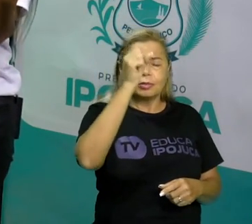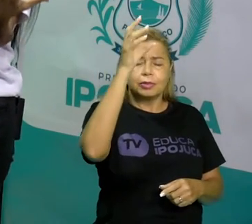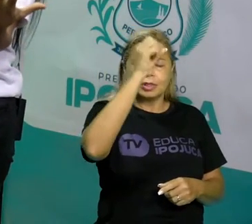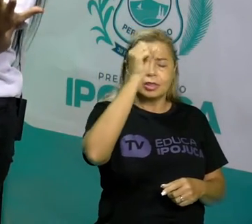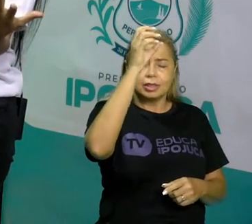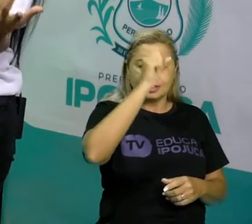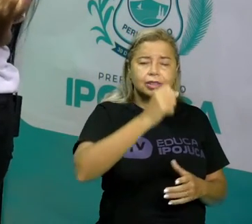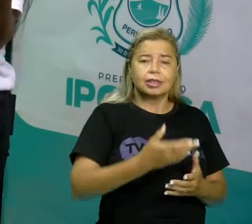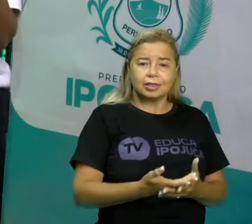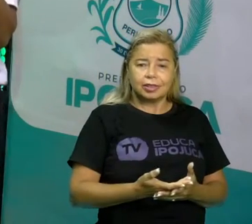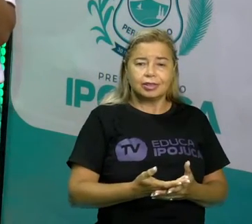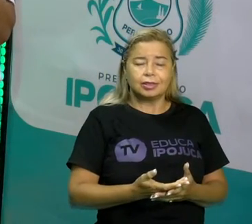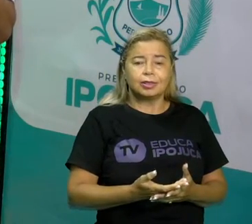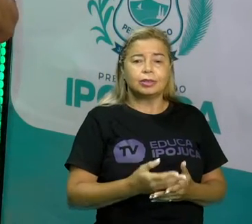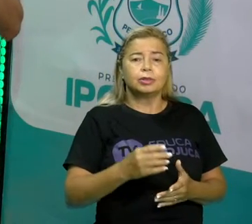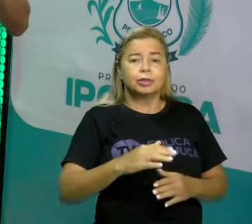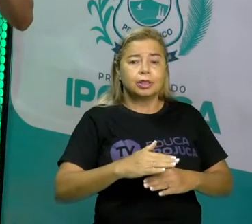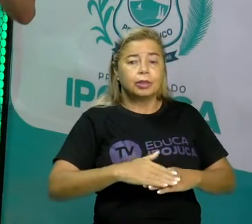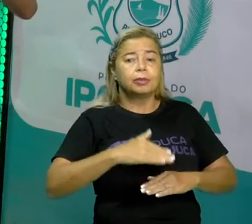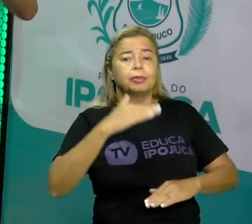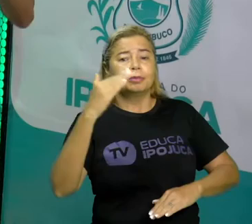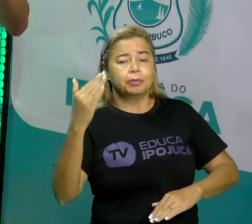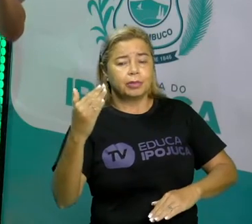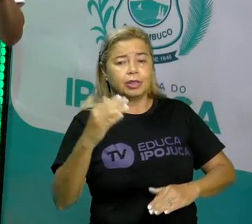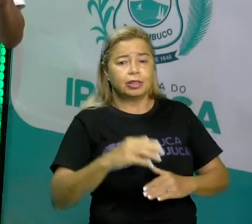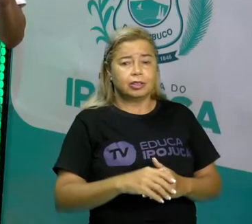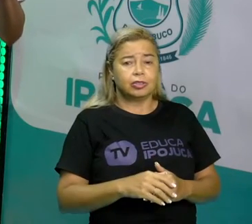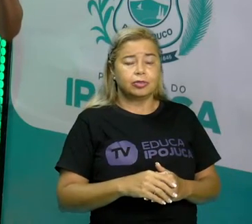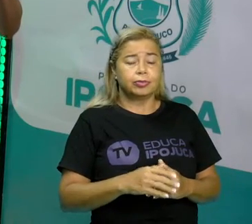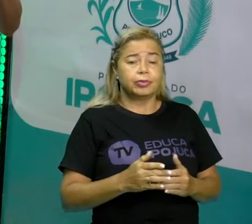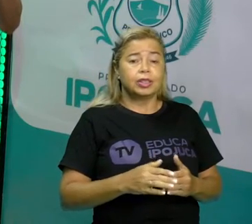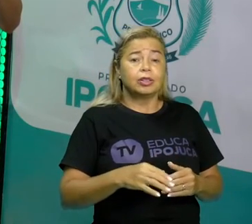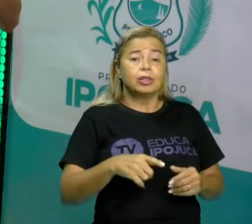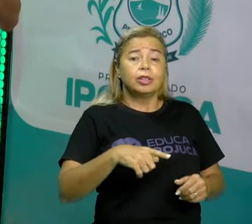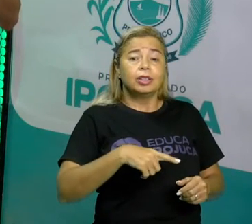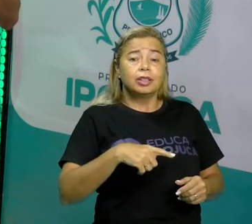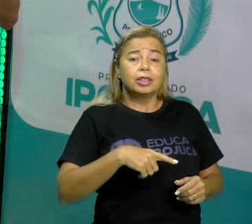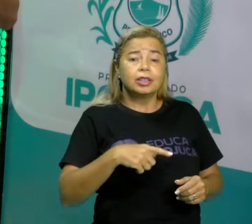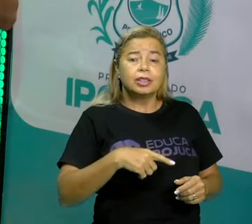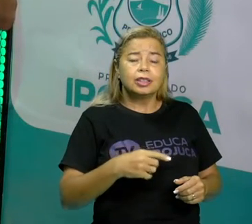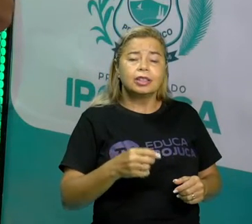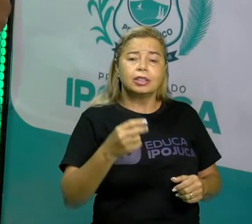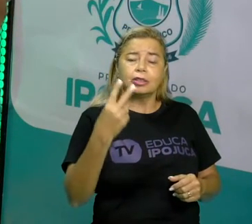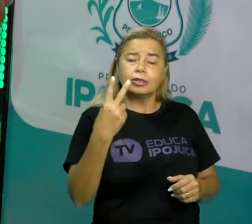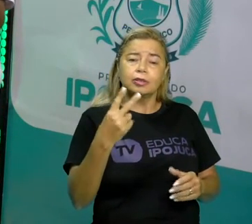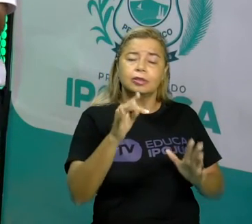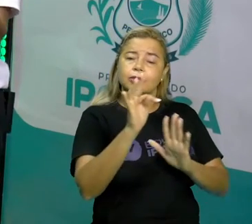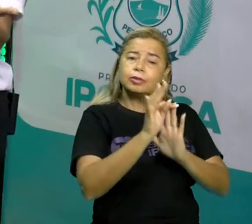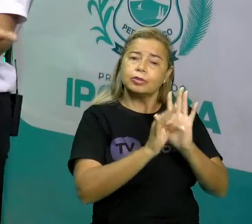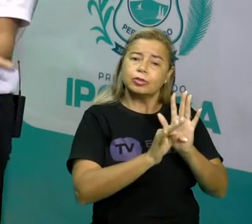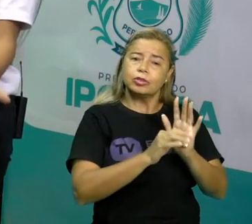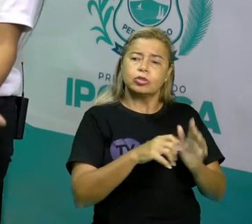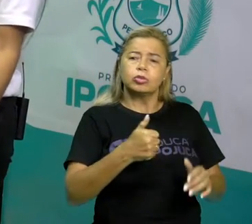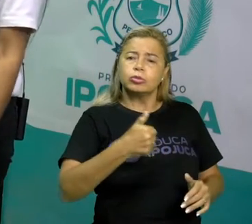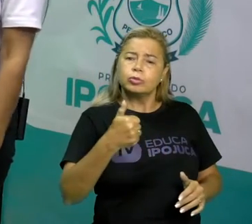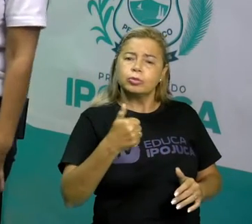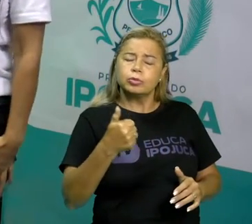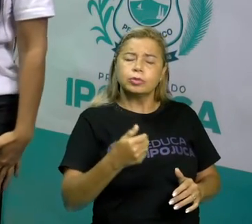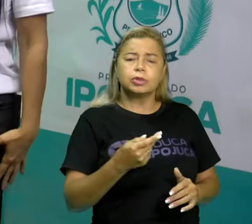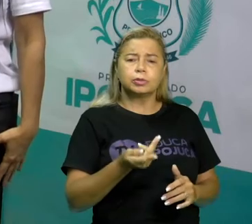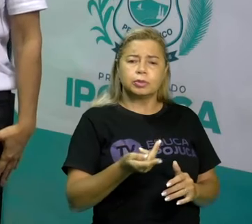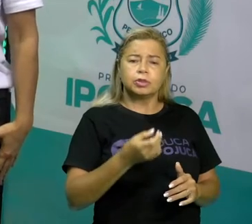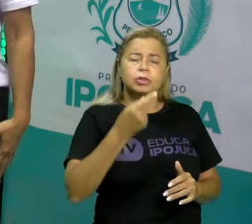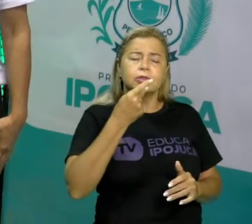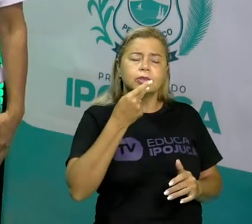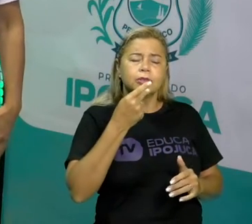as Borboletas, e o elefantinho, só para você ter uma ideia. Um fala de borboleta, o outro fala de elefantinho.